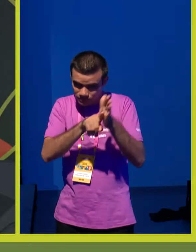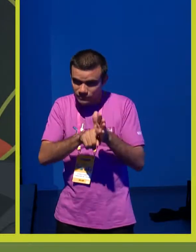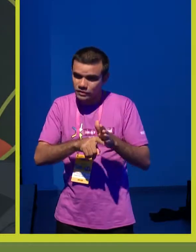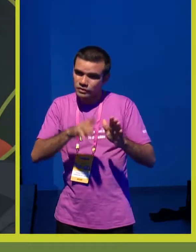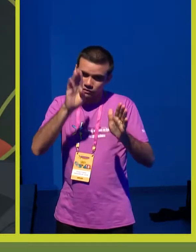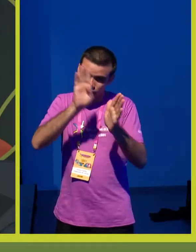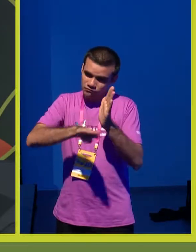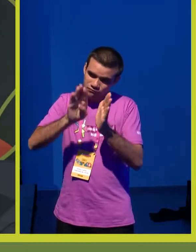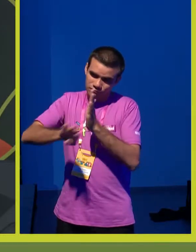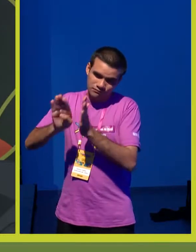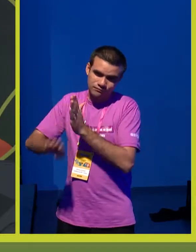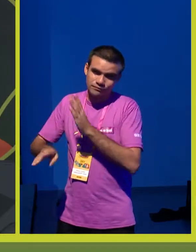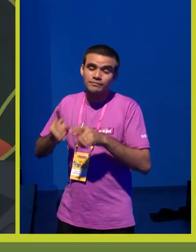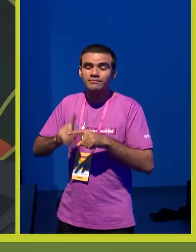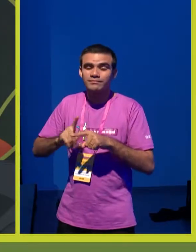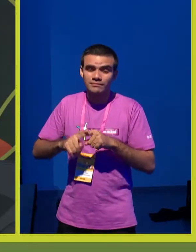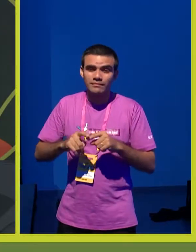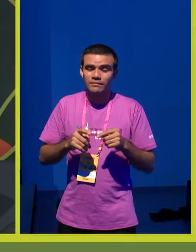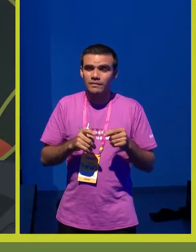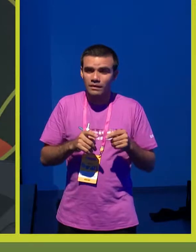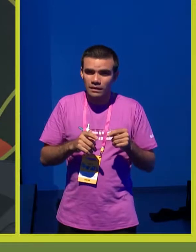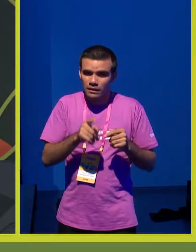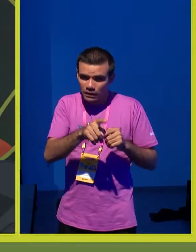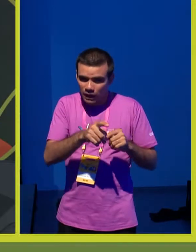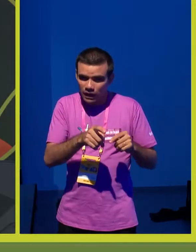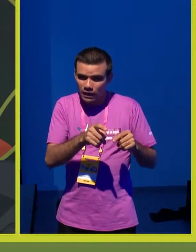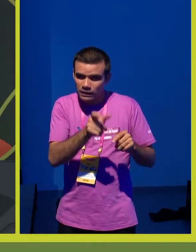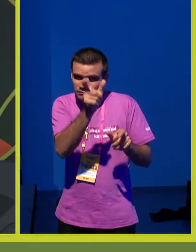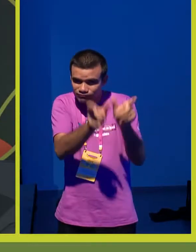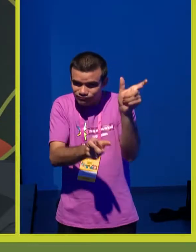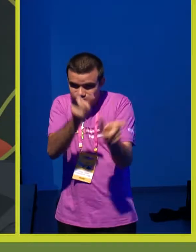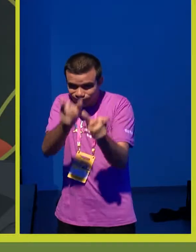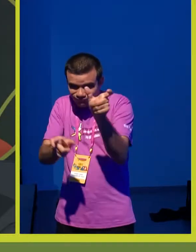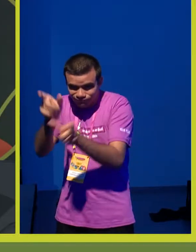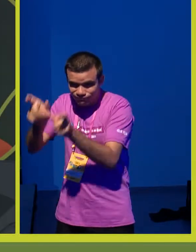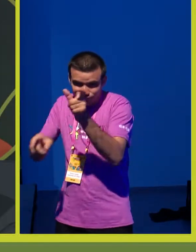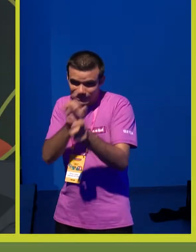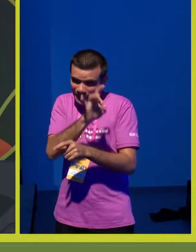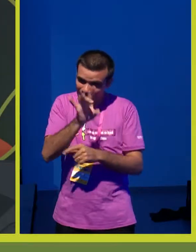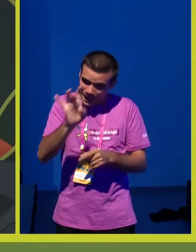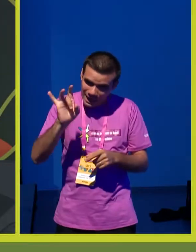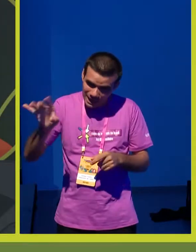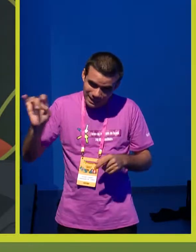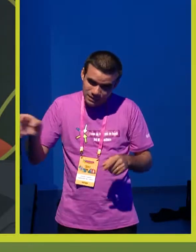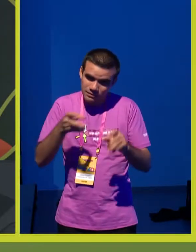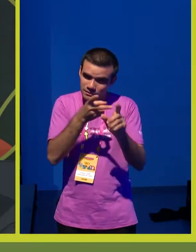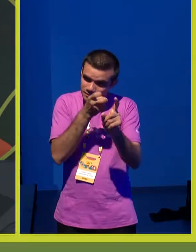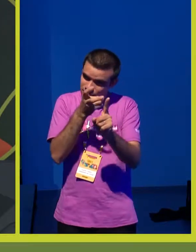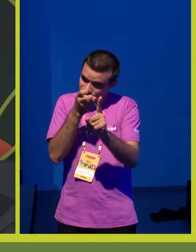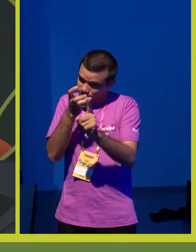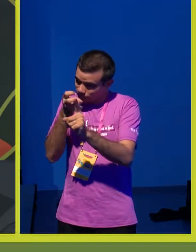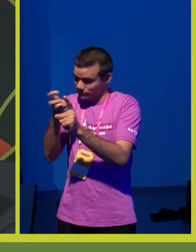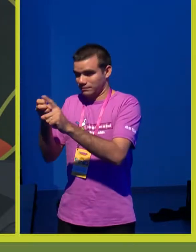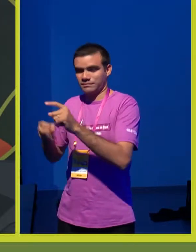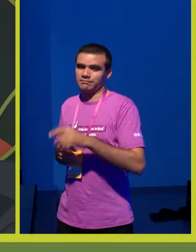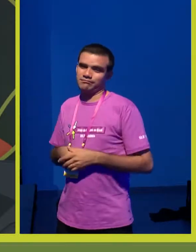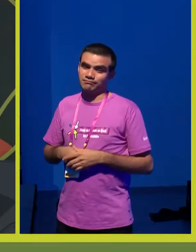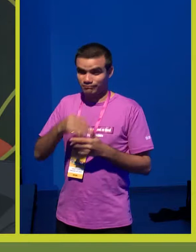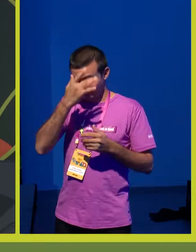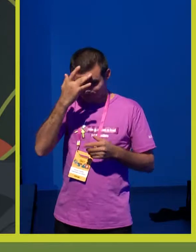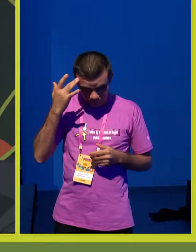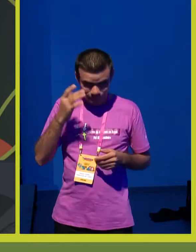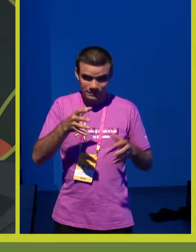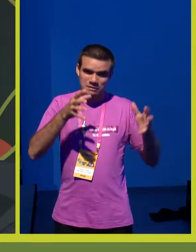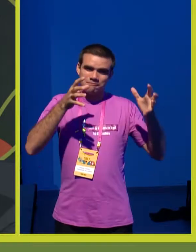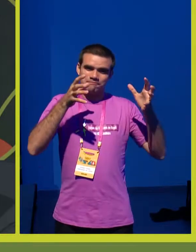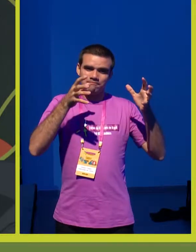de lá é que começaram a qualificar e individualizar essa informação então o indivíduo que foi capturado